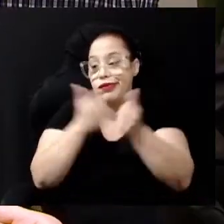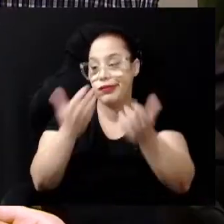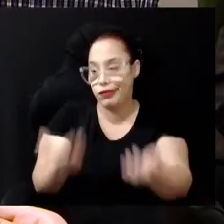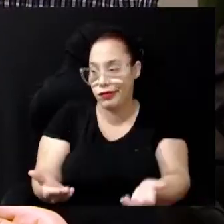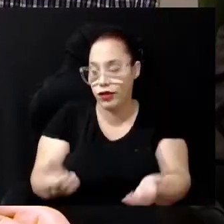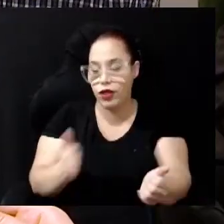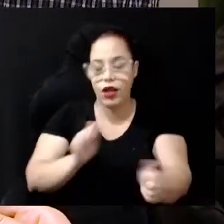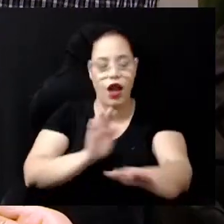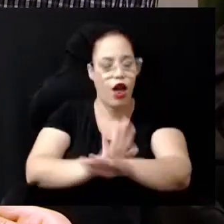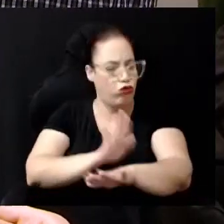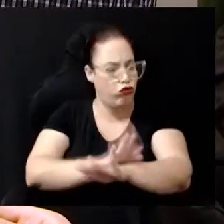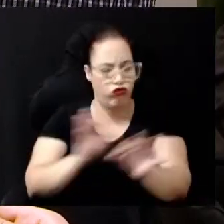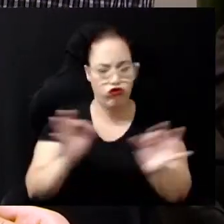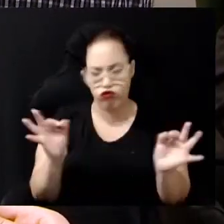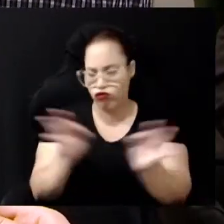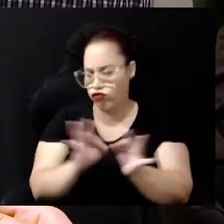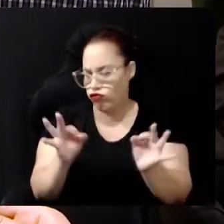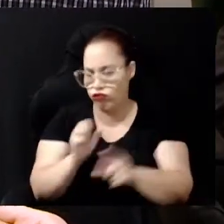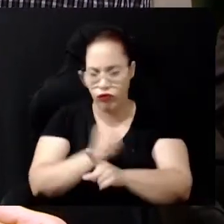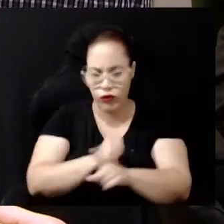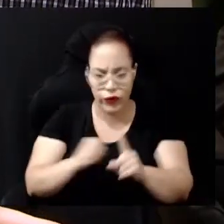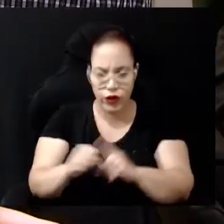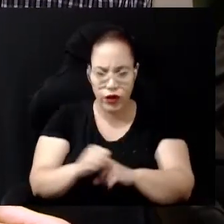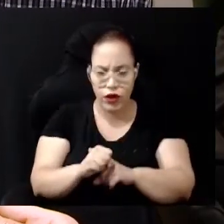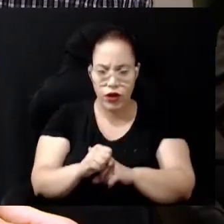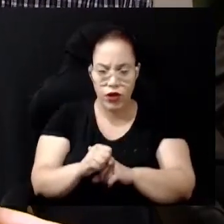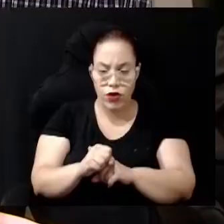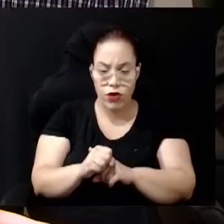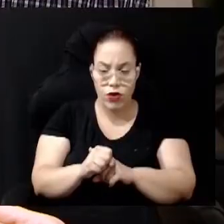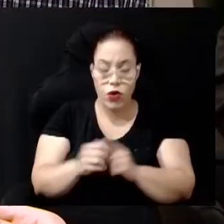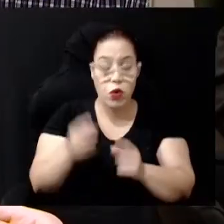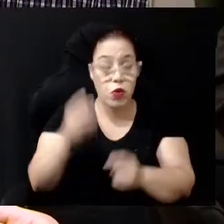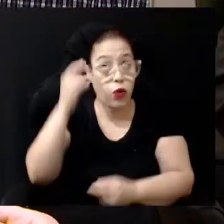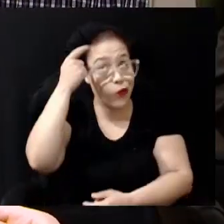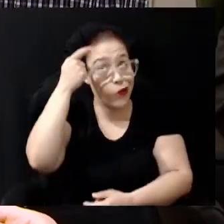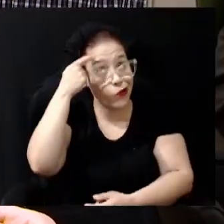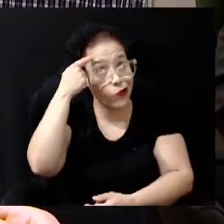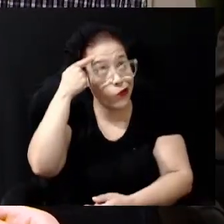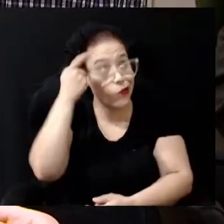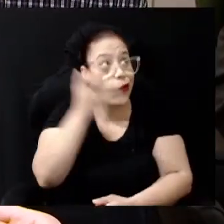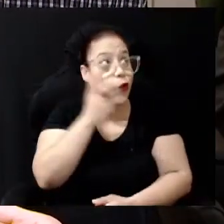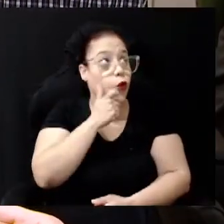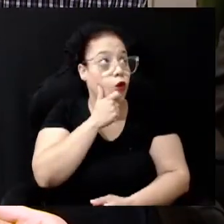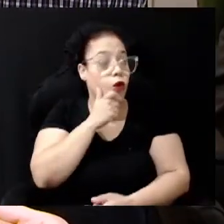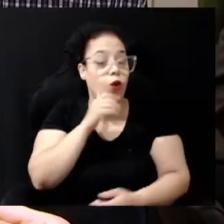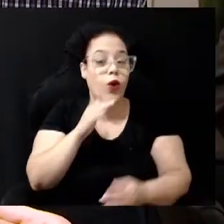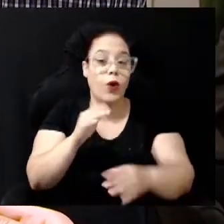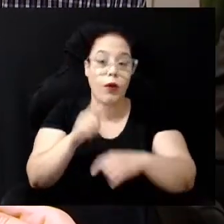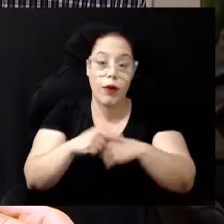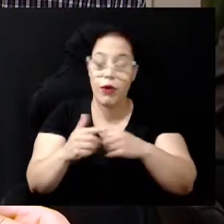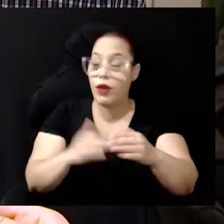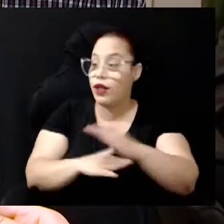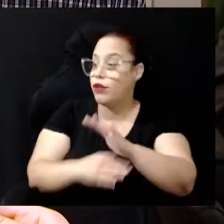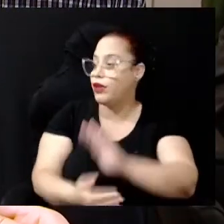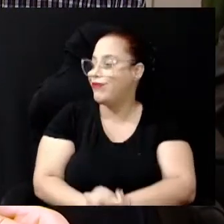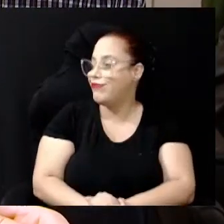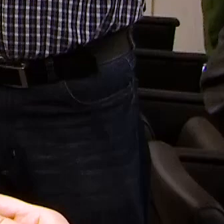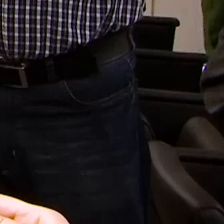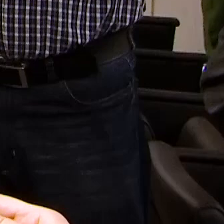que essa relação de proximidade ajuda muito né da sociedade compreen compreender o papel da